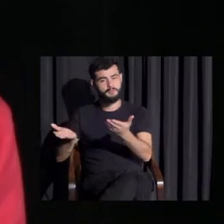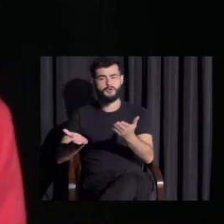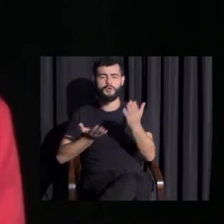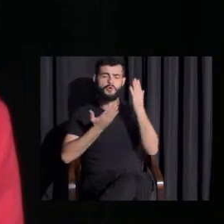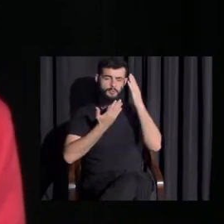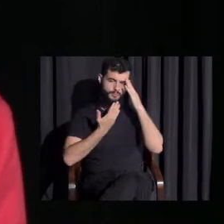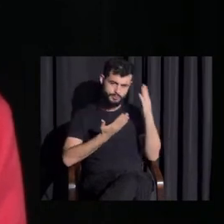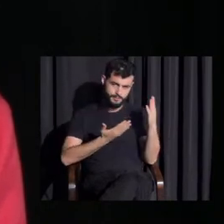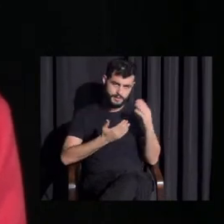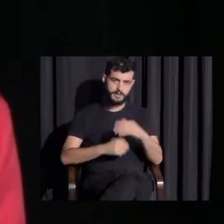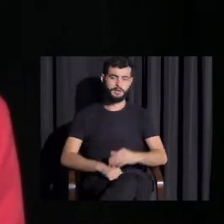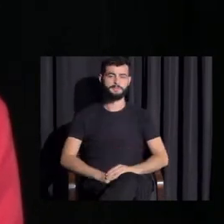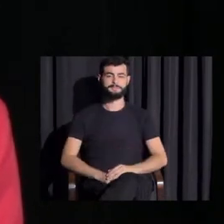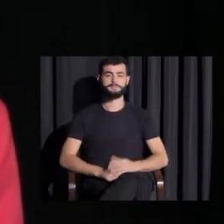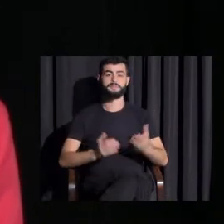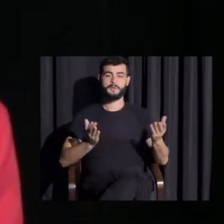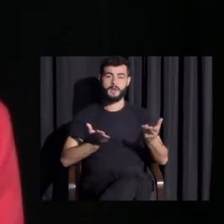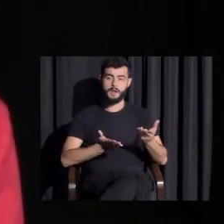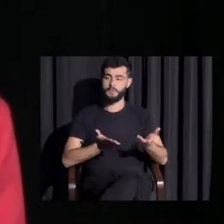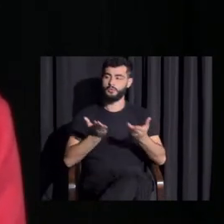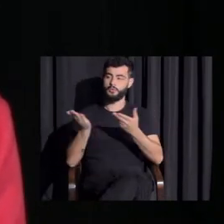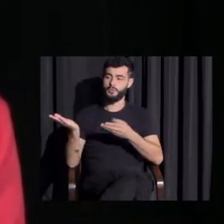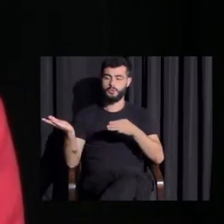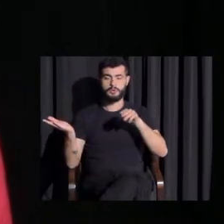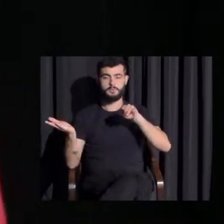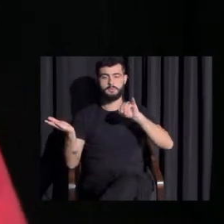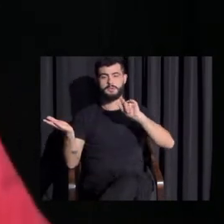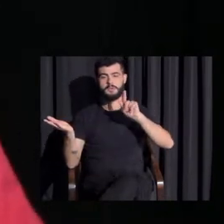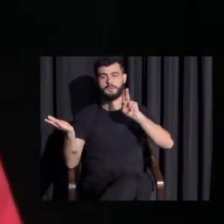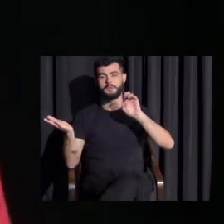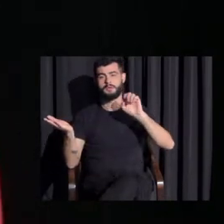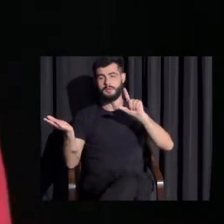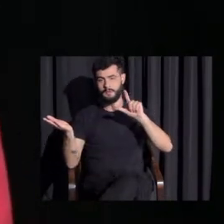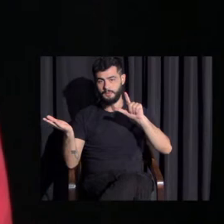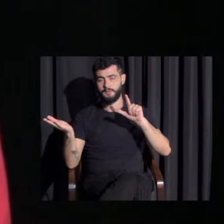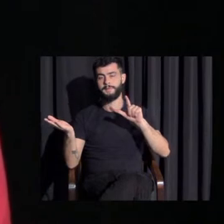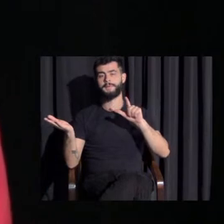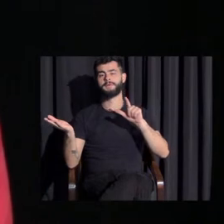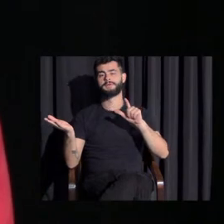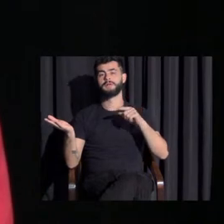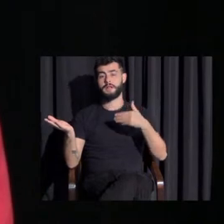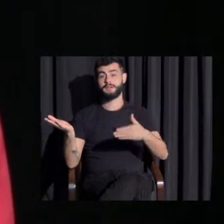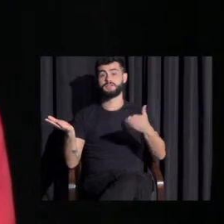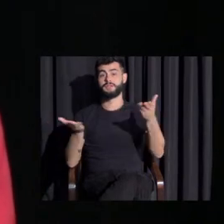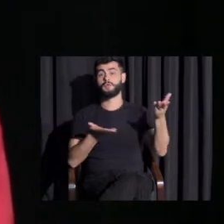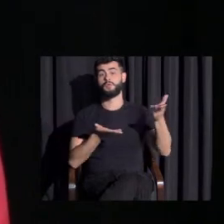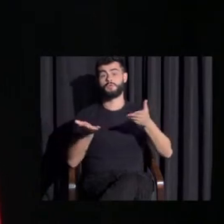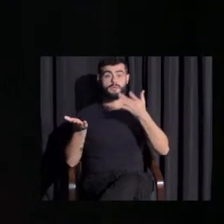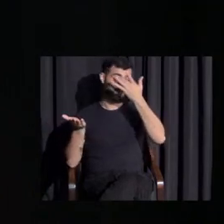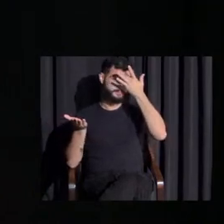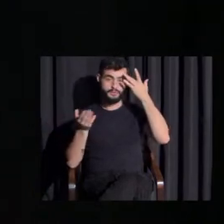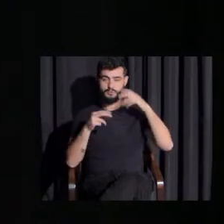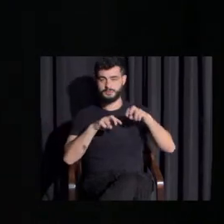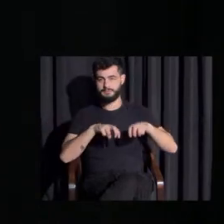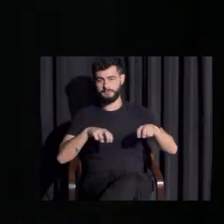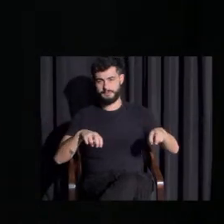é o nosso grande organizador aqui do seminário, e daqui a pouco a gente chama os convidados aqui para compor a nossa